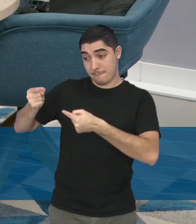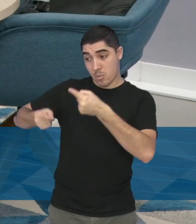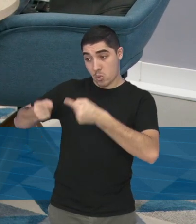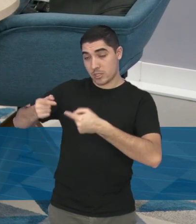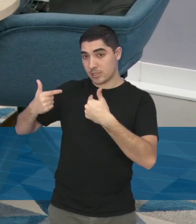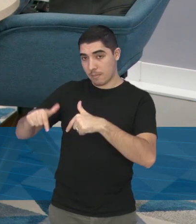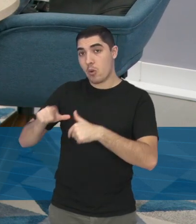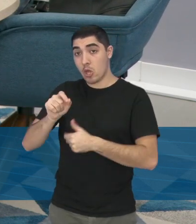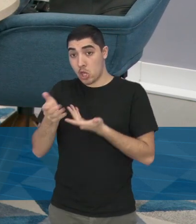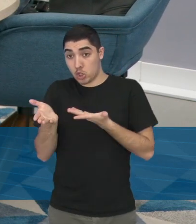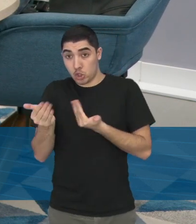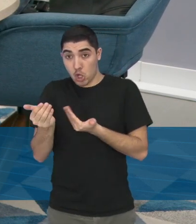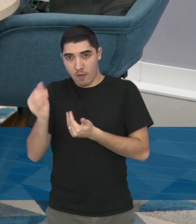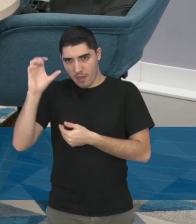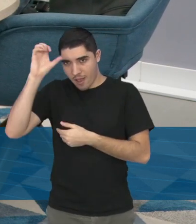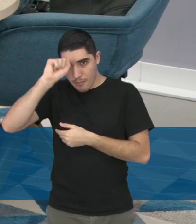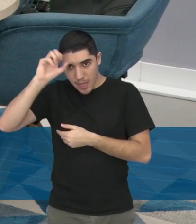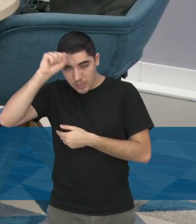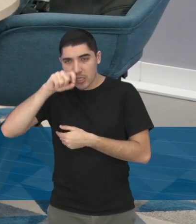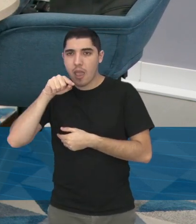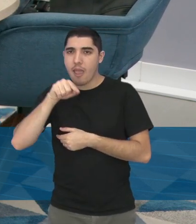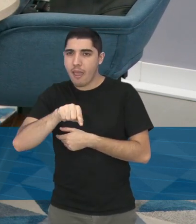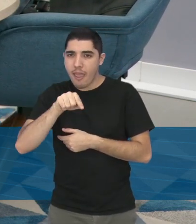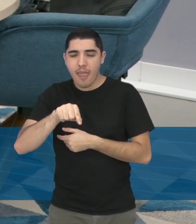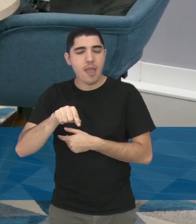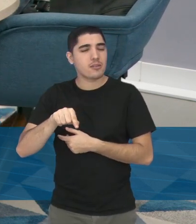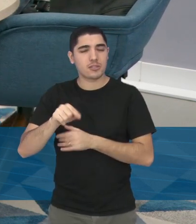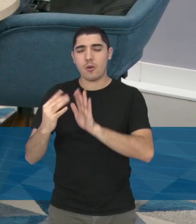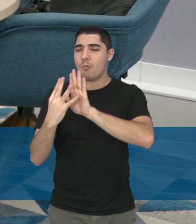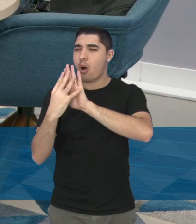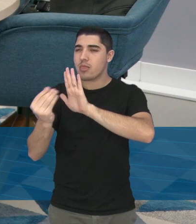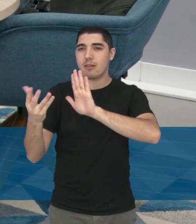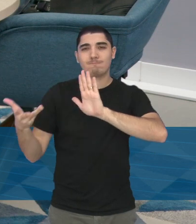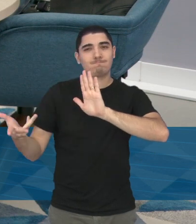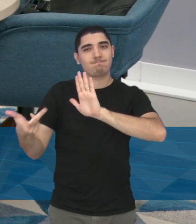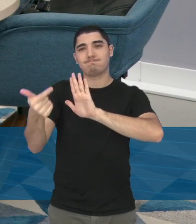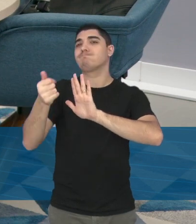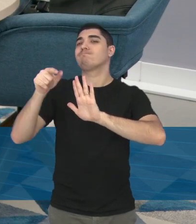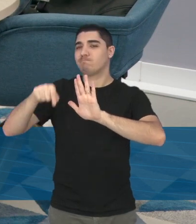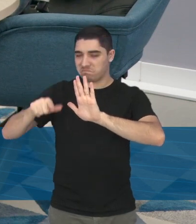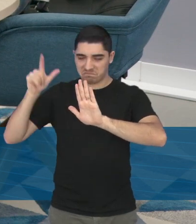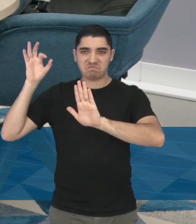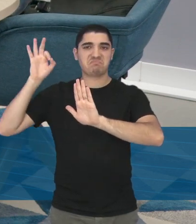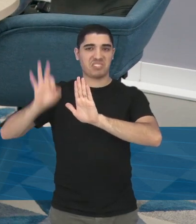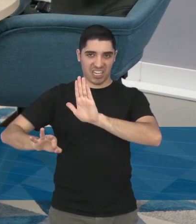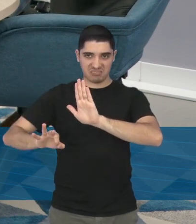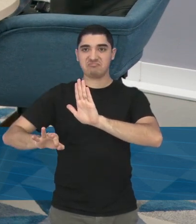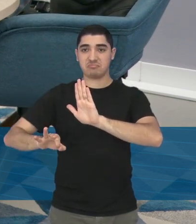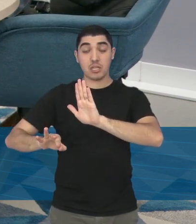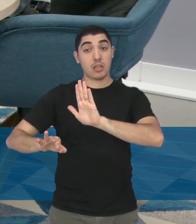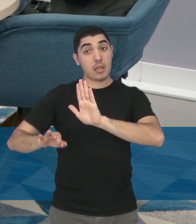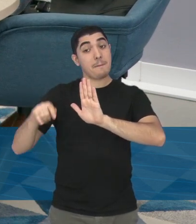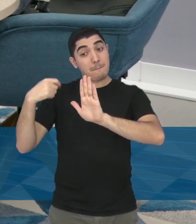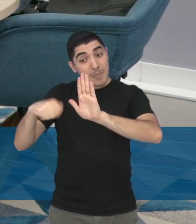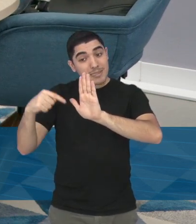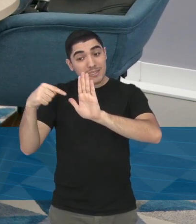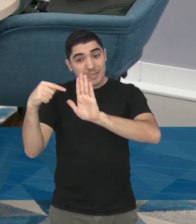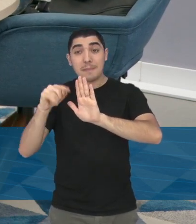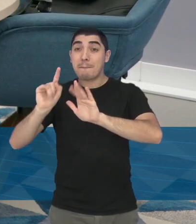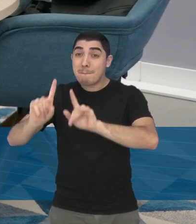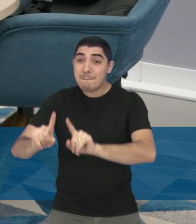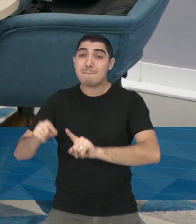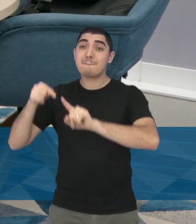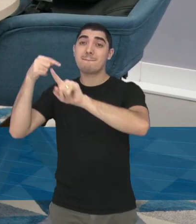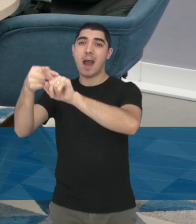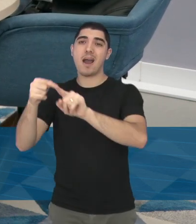o menor aprendiz é um dos grandes exemplos de uma política que deu certo. É bom que se aplique mais,